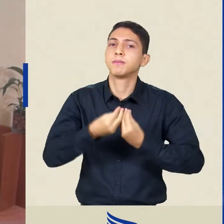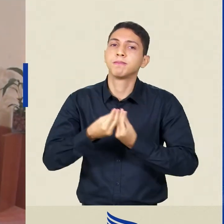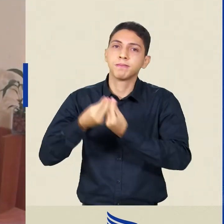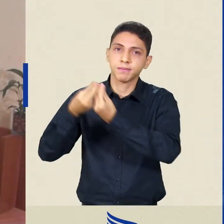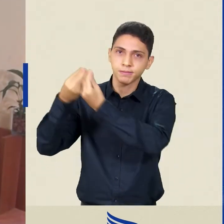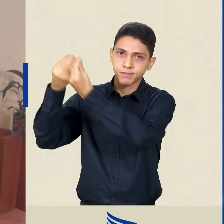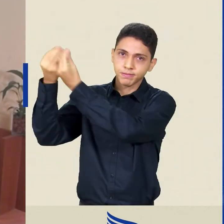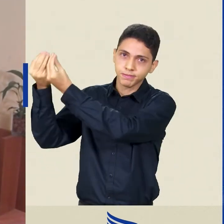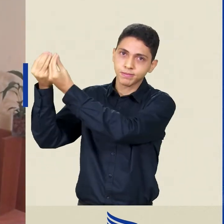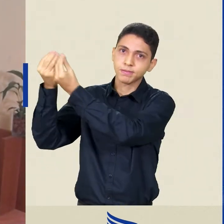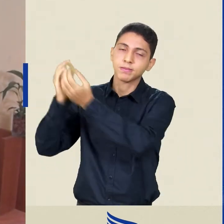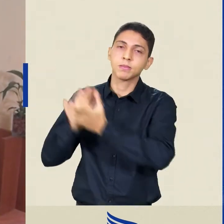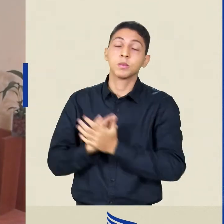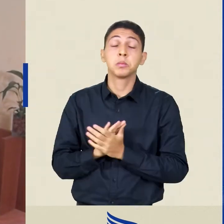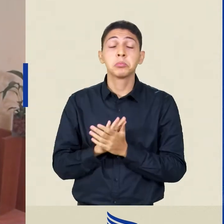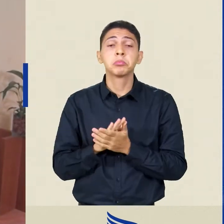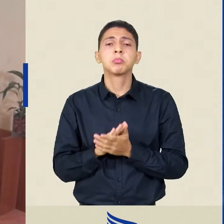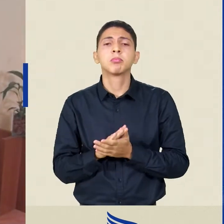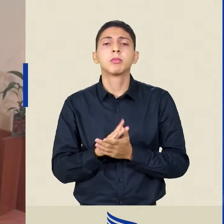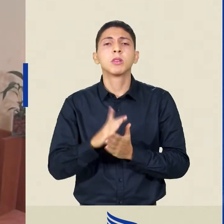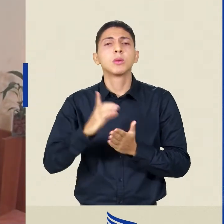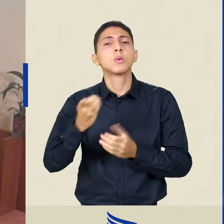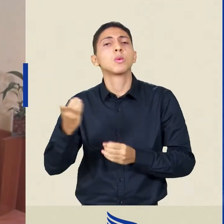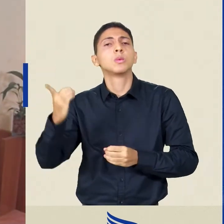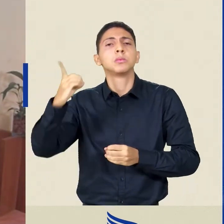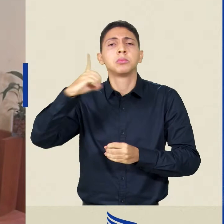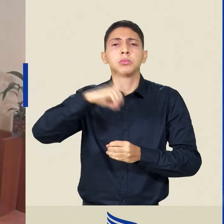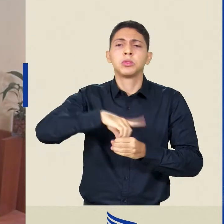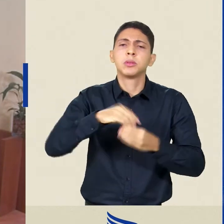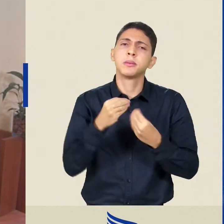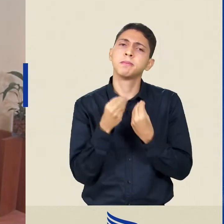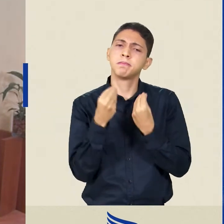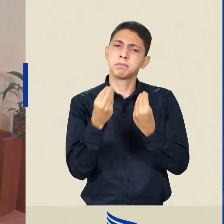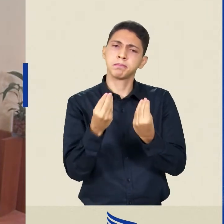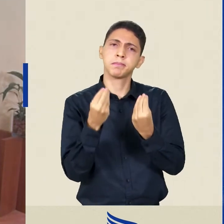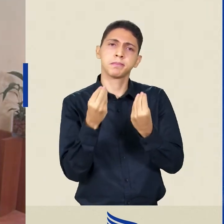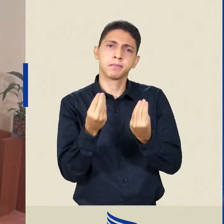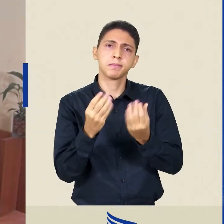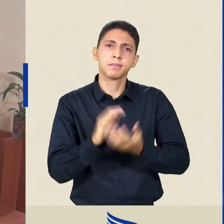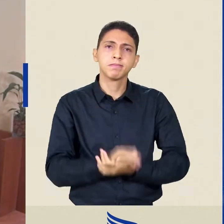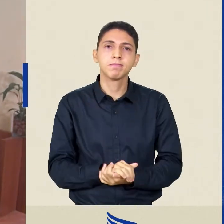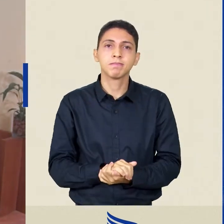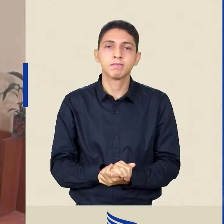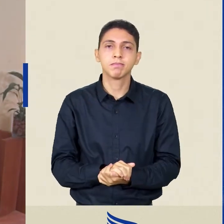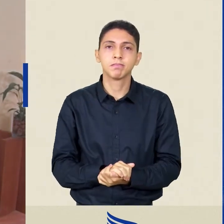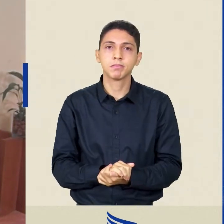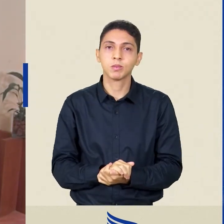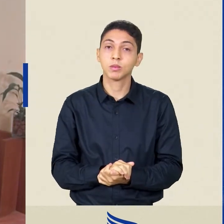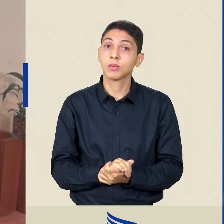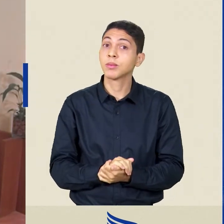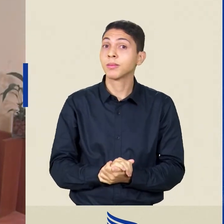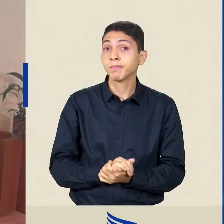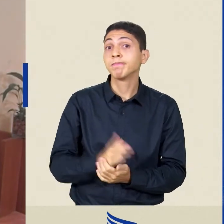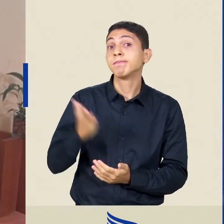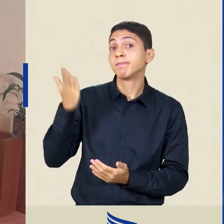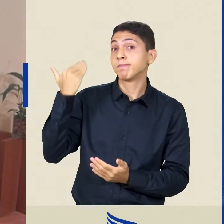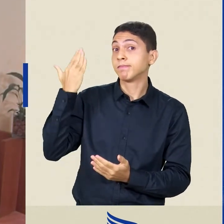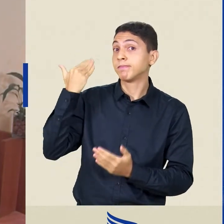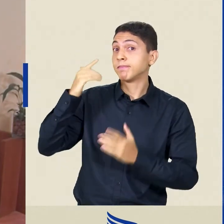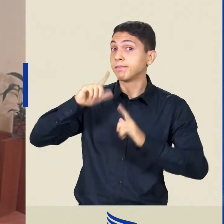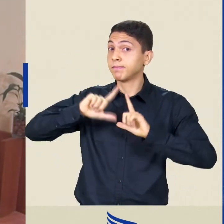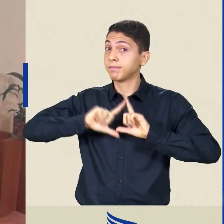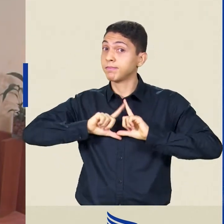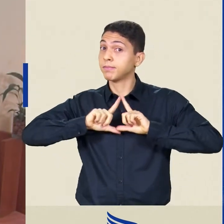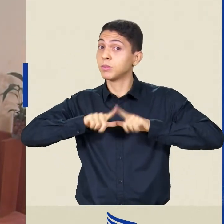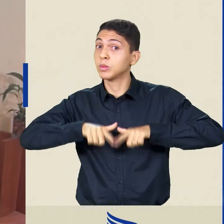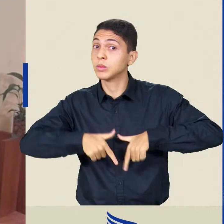nós vamos ver para que fins o dízimo deve ser empregado. Em Israel, o dízimo era